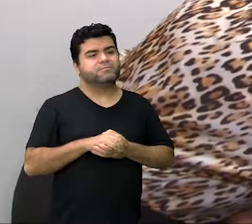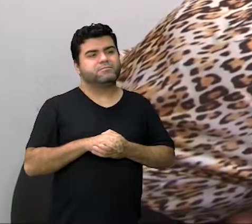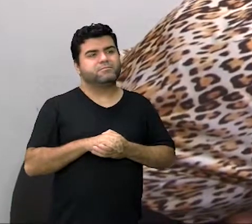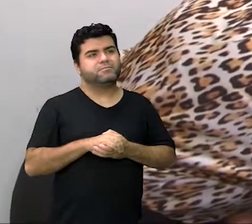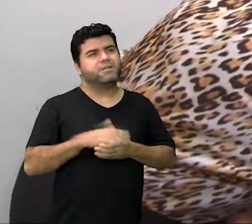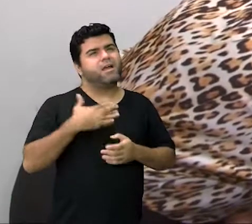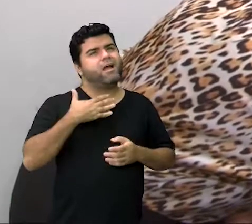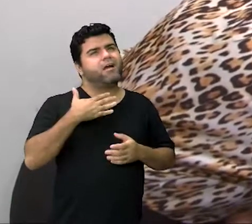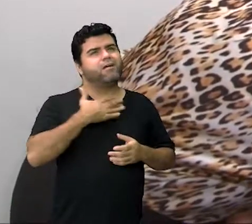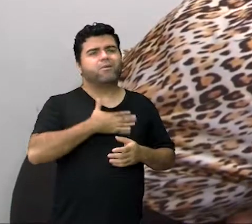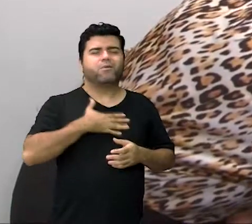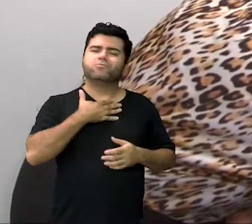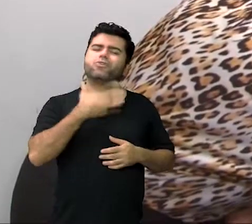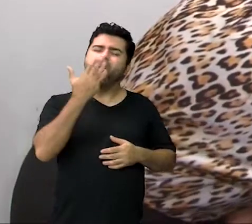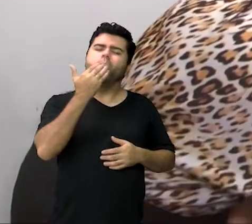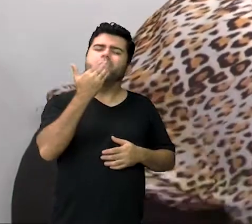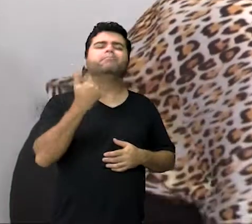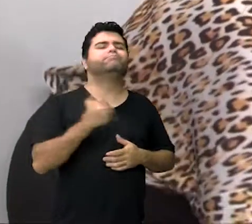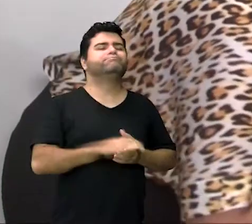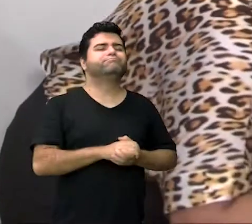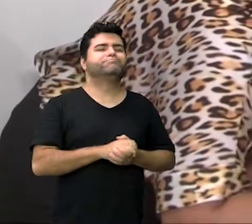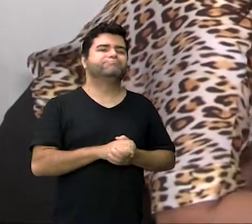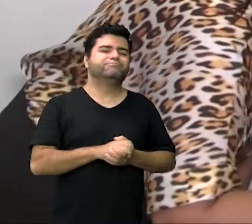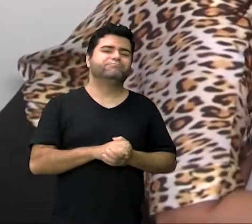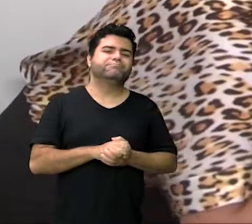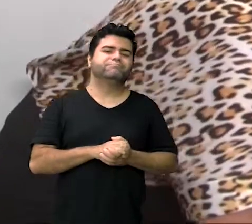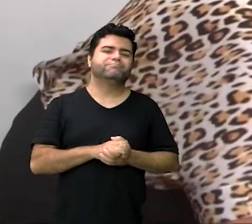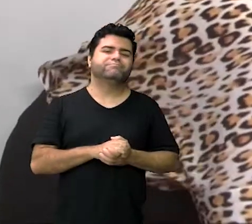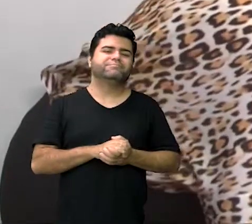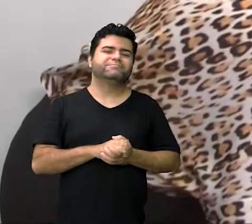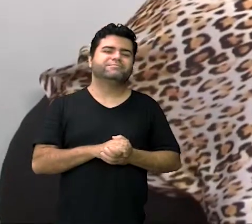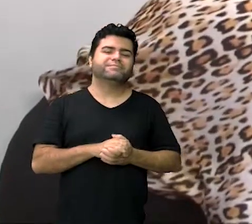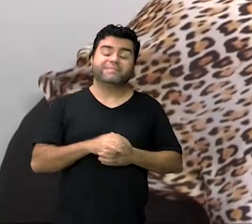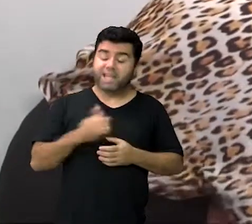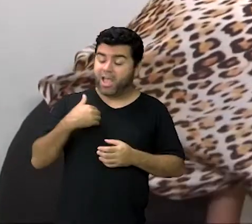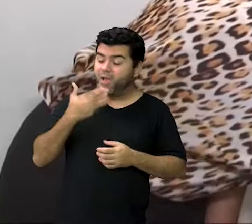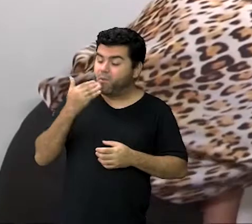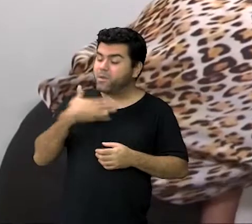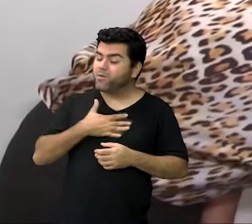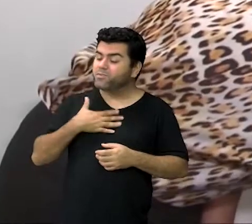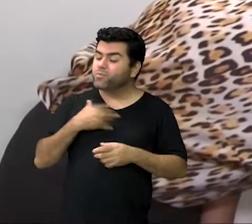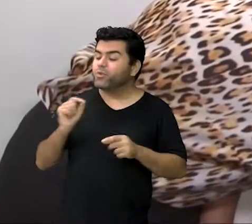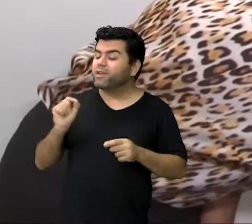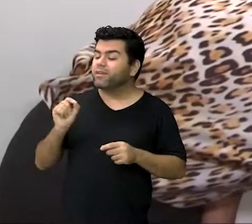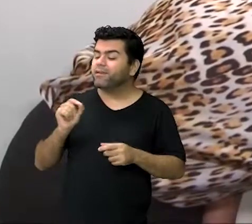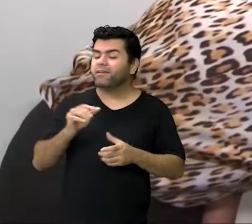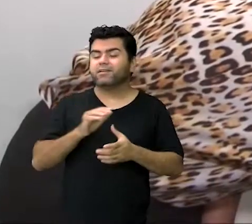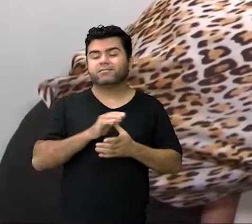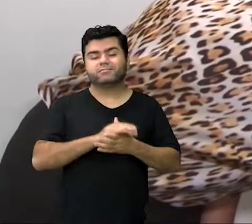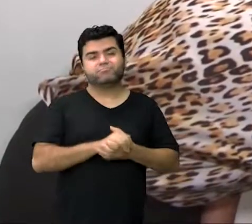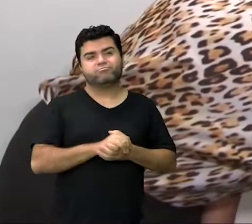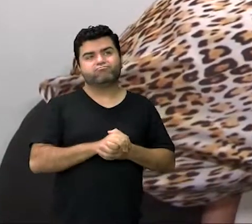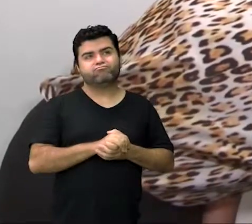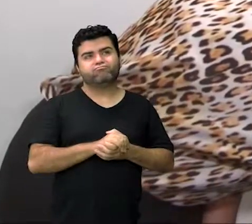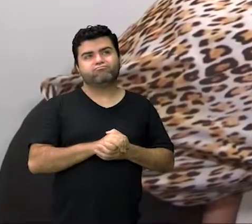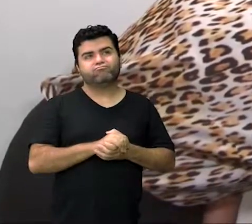Eu gosto de comer. De comer? O que você gosta de comer?